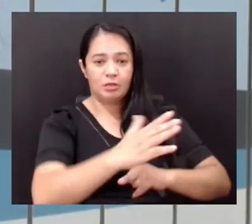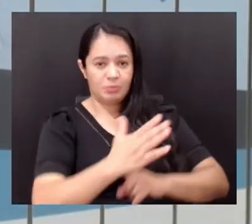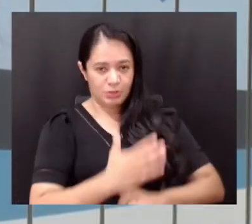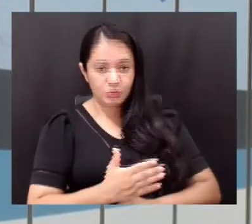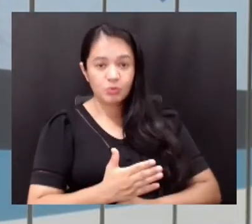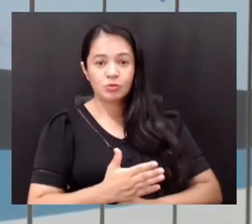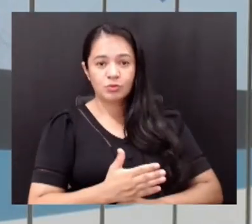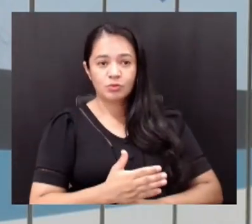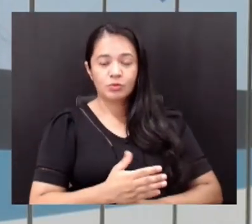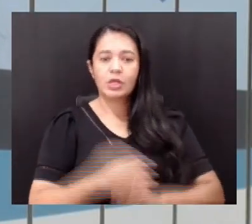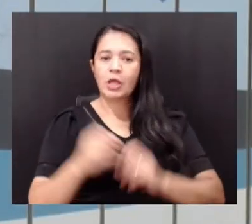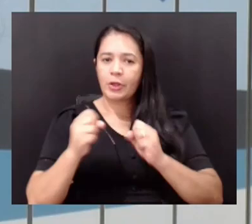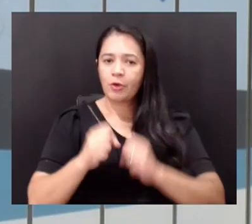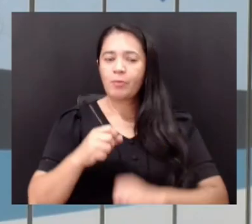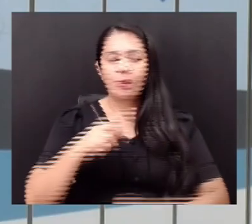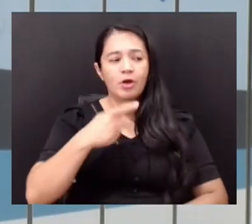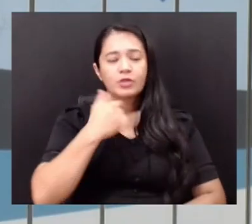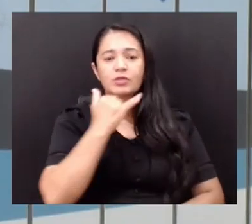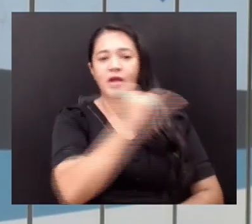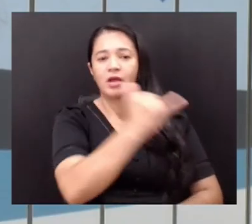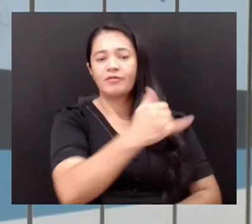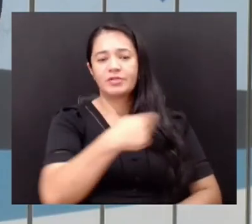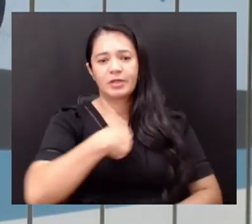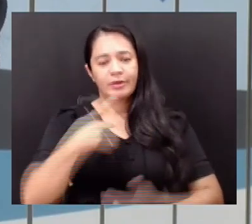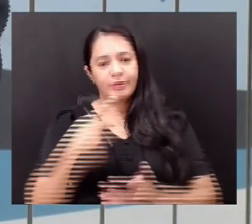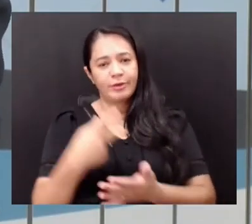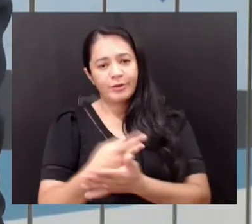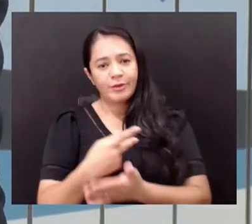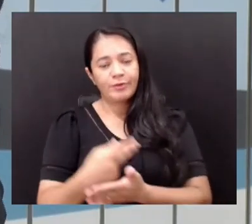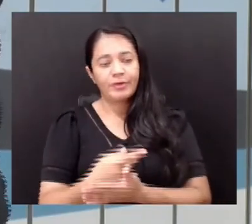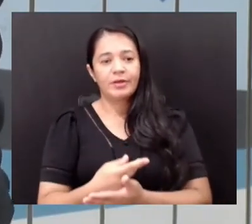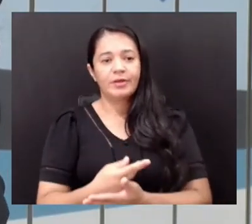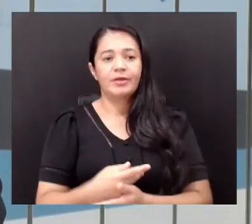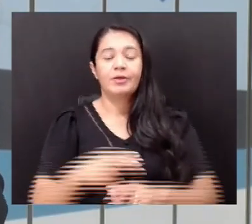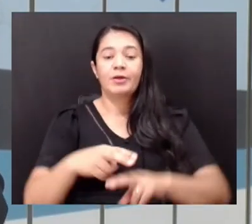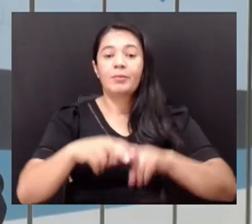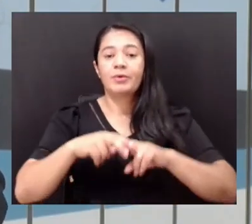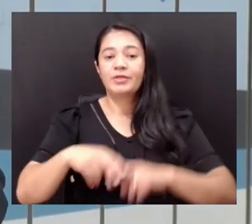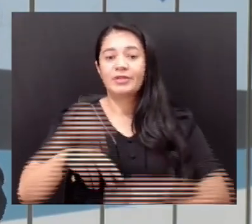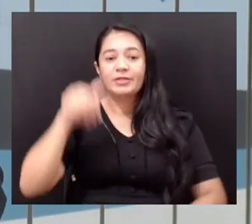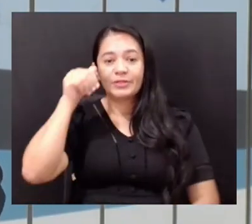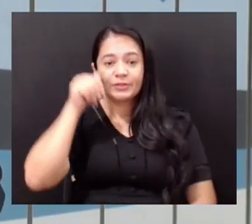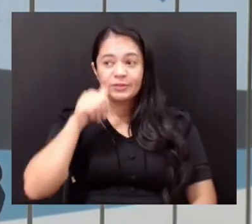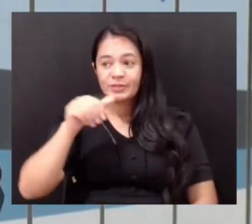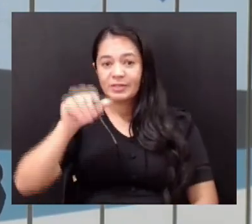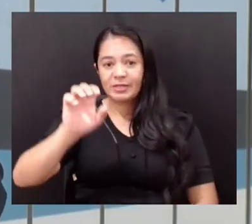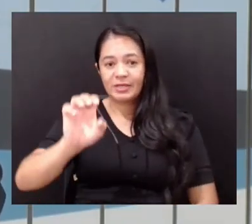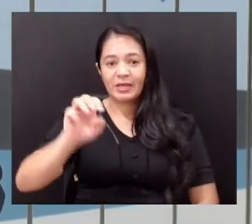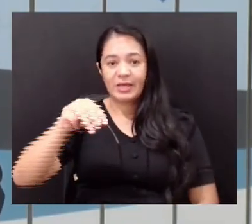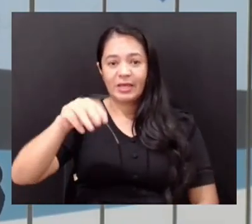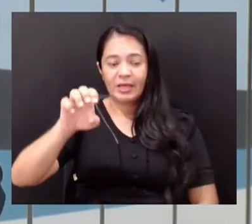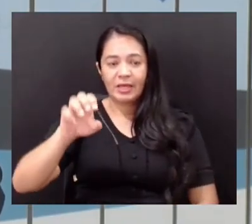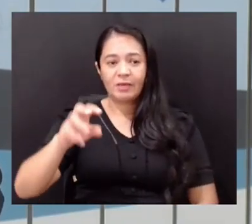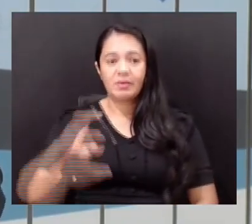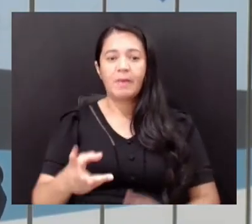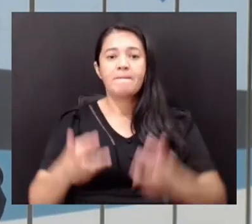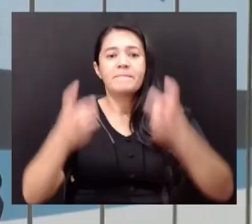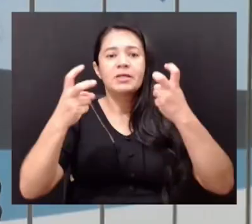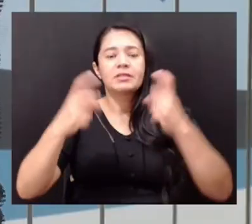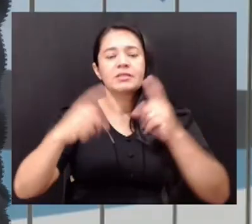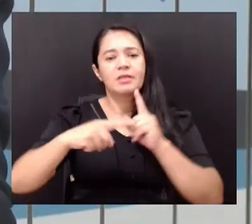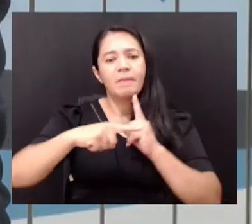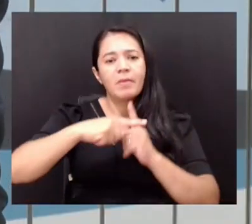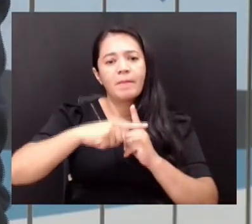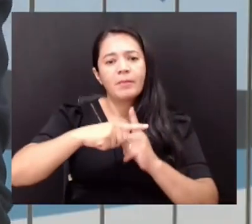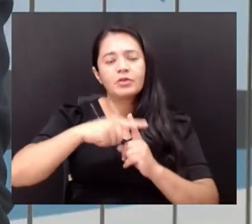meu erro. Então, inclusive a doutora Amy fala, reconheça positivamente o profissional